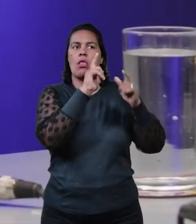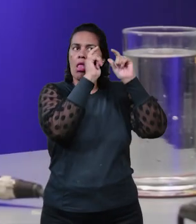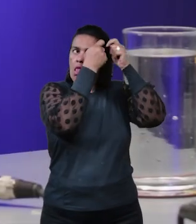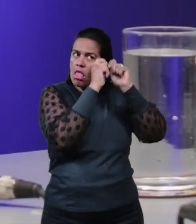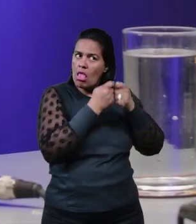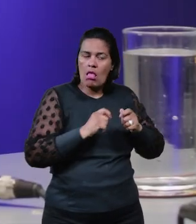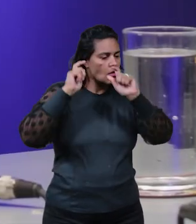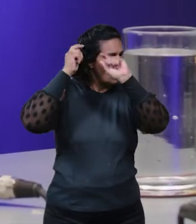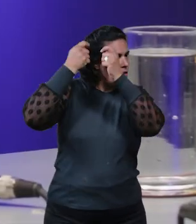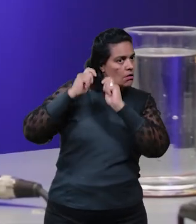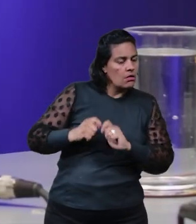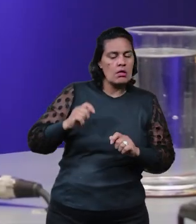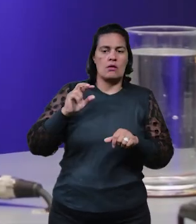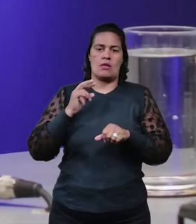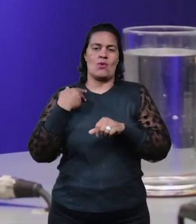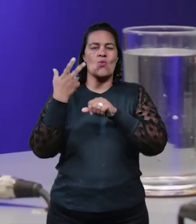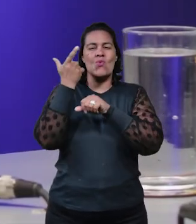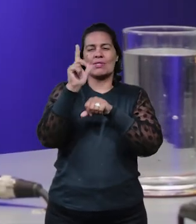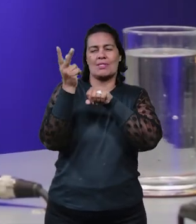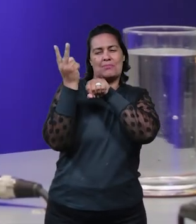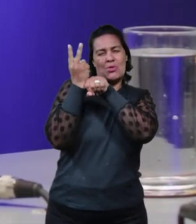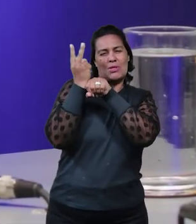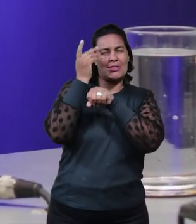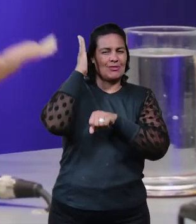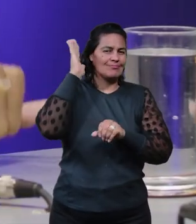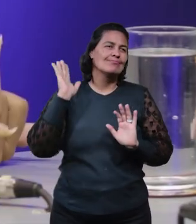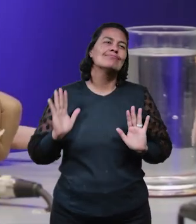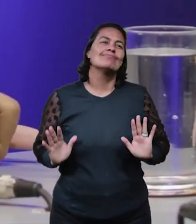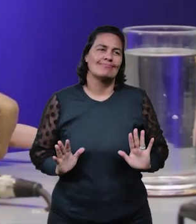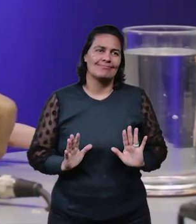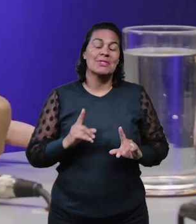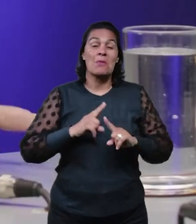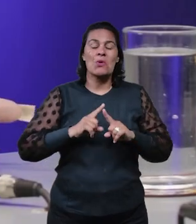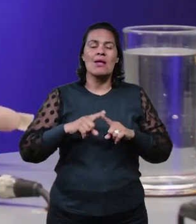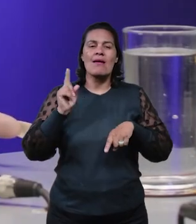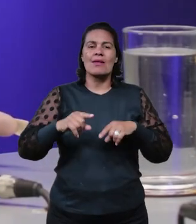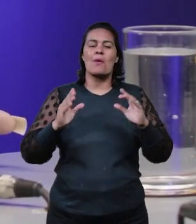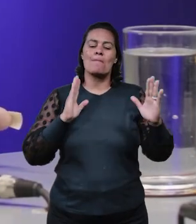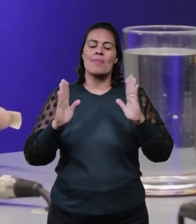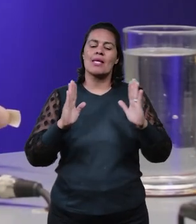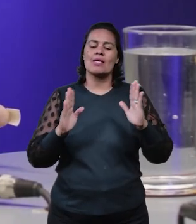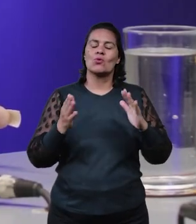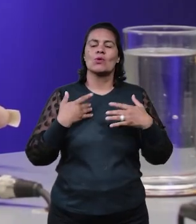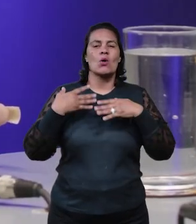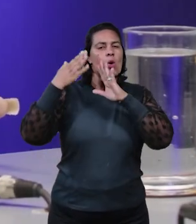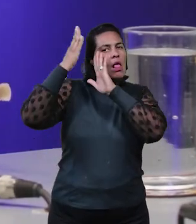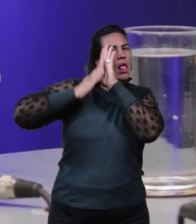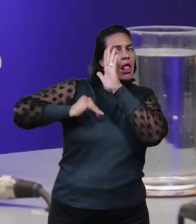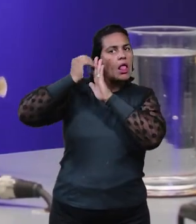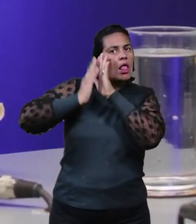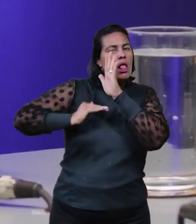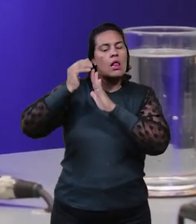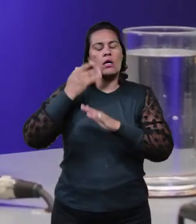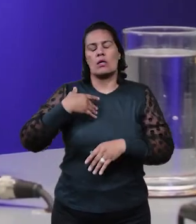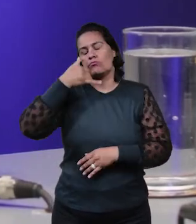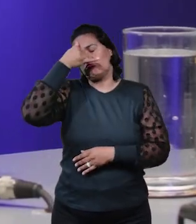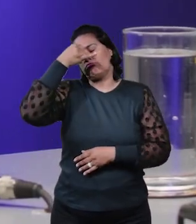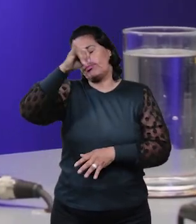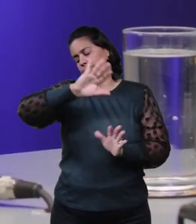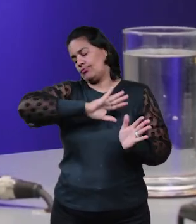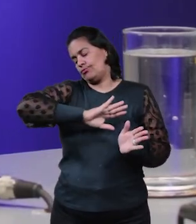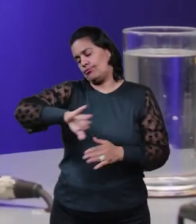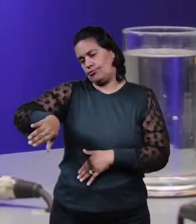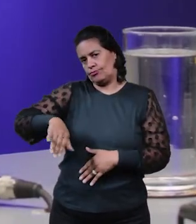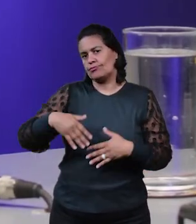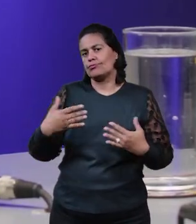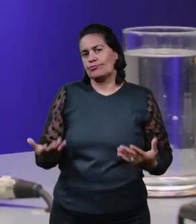o meu cabelo durante esse período em que eu estava sem químicas e aí a raiz cresce. Querendo ou não, a gente